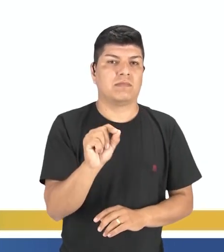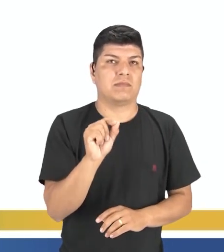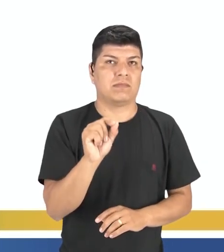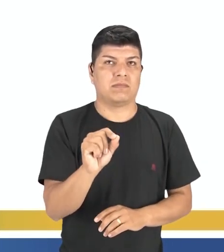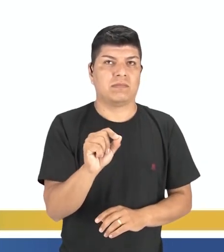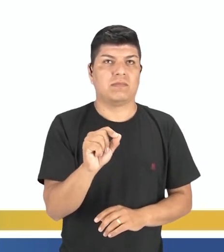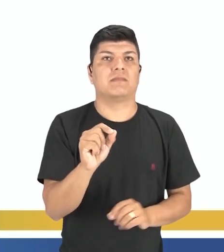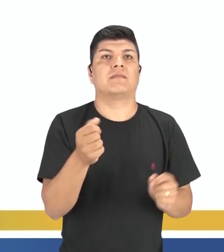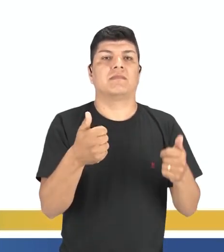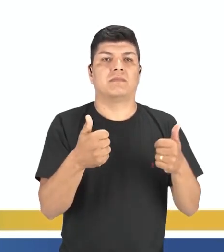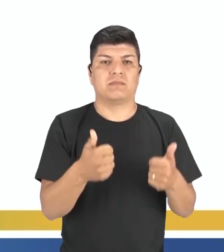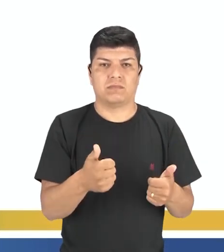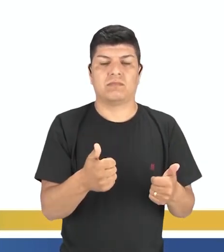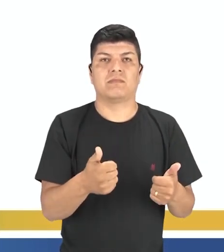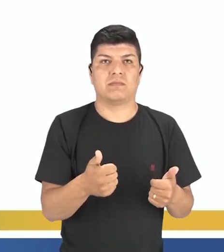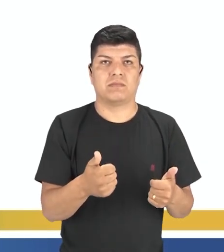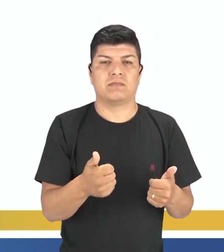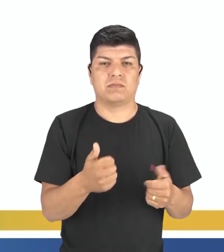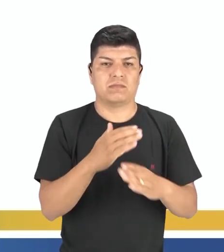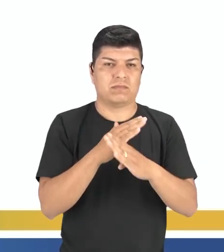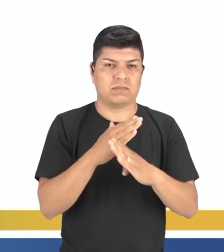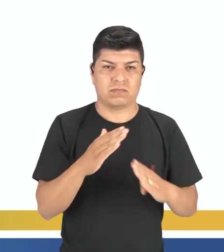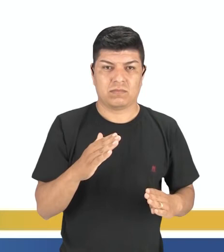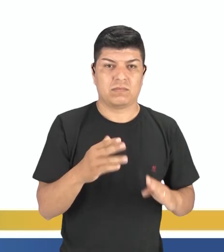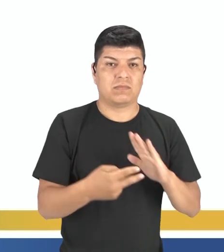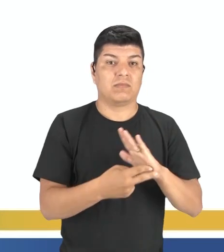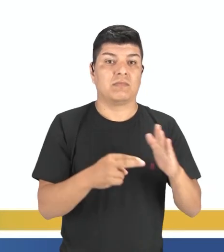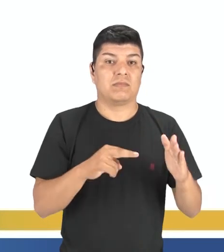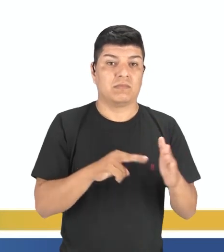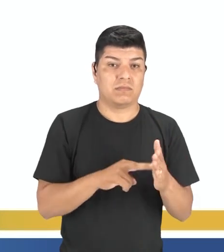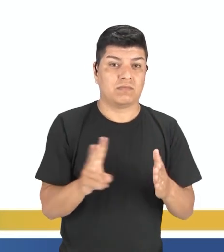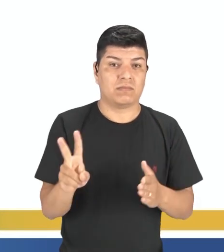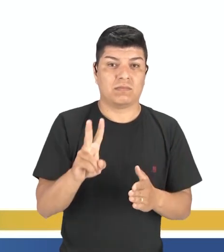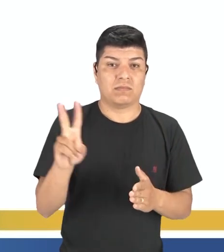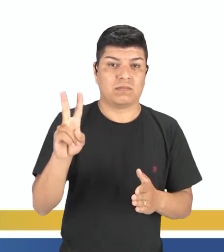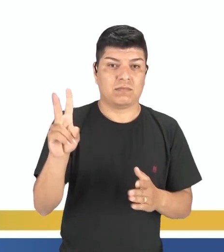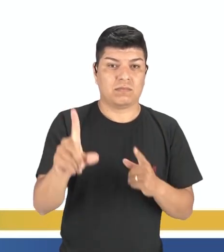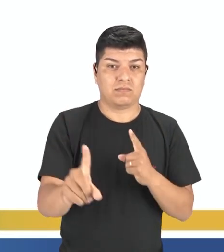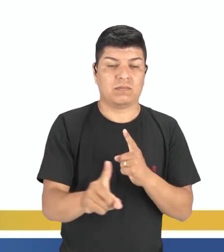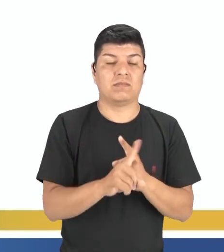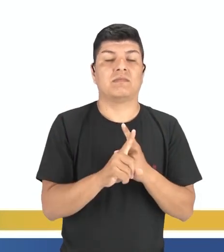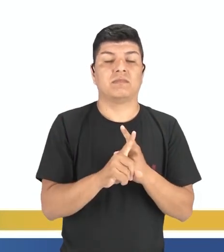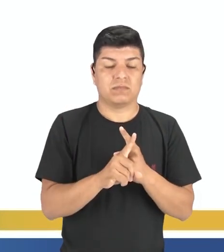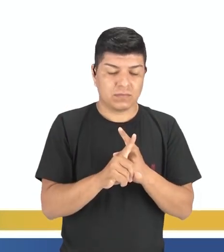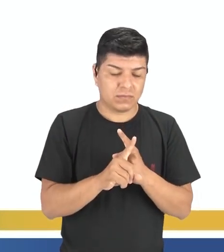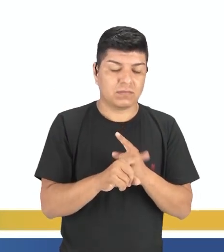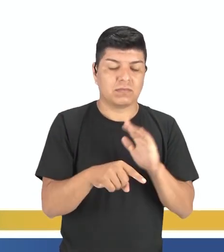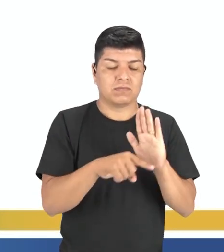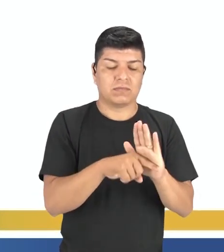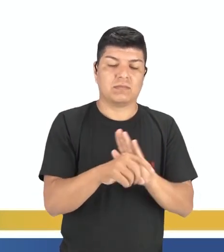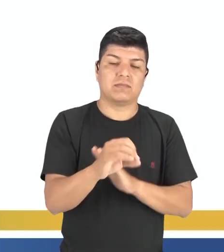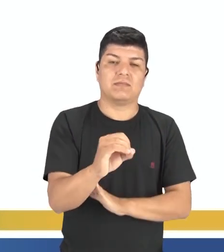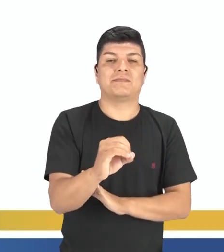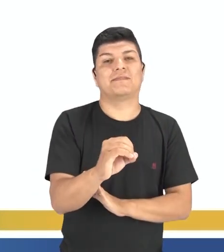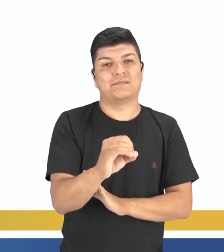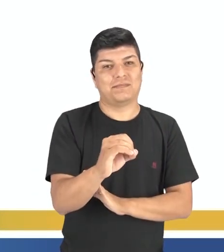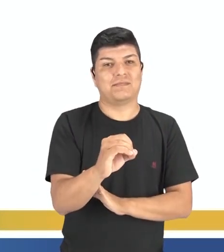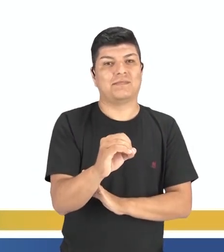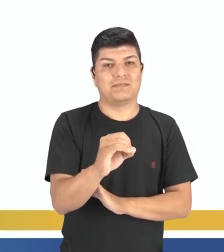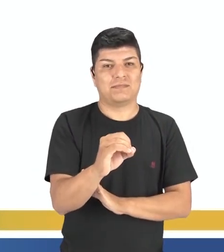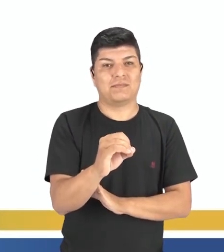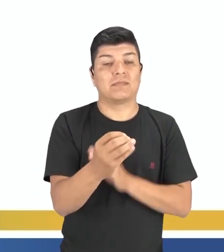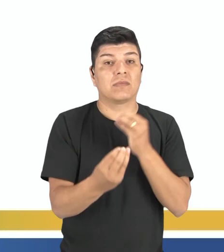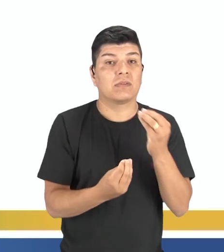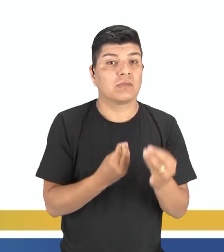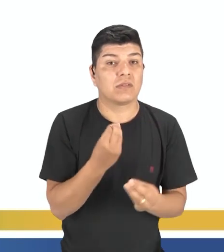uma satisfação para esta inequação. Significa dizer que o valor que eu encontrarei será menor do que zero.